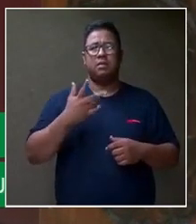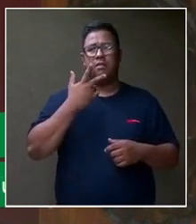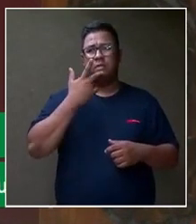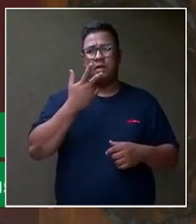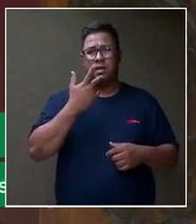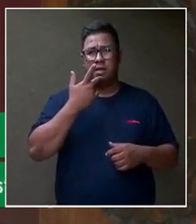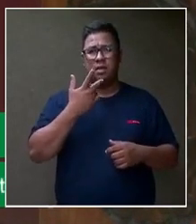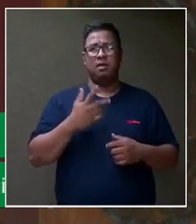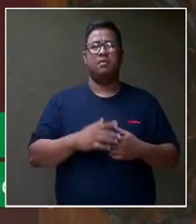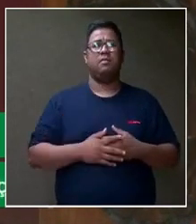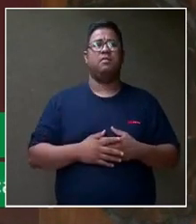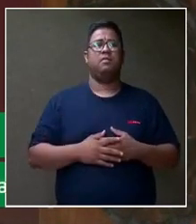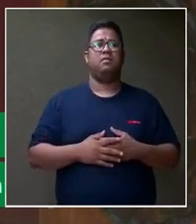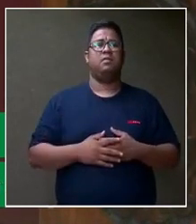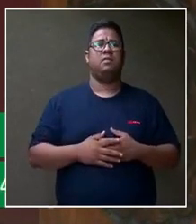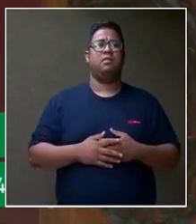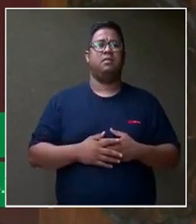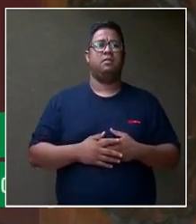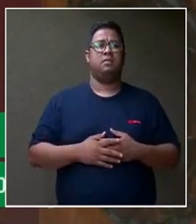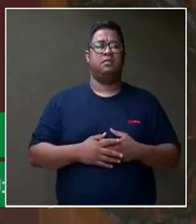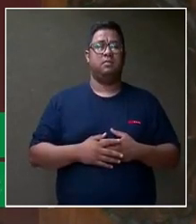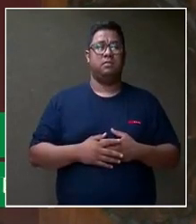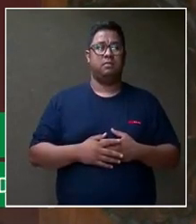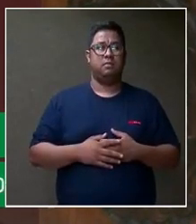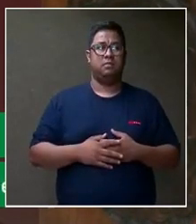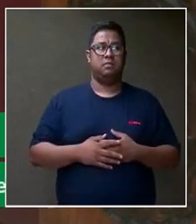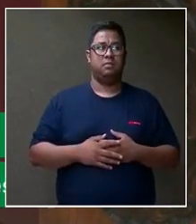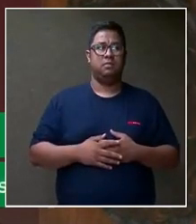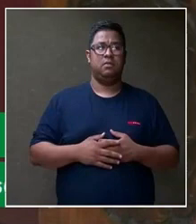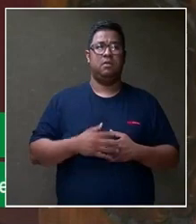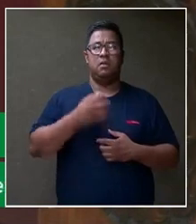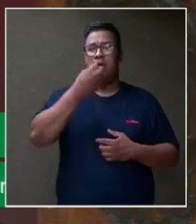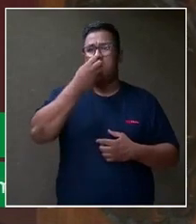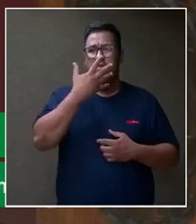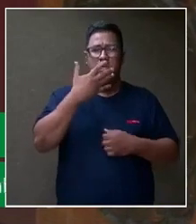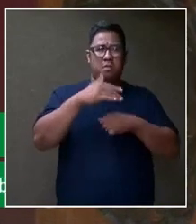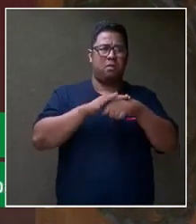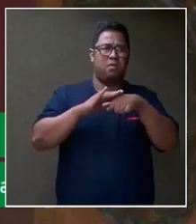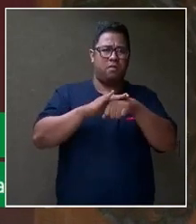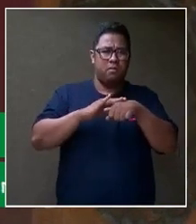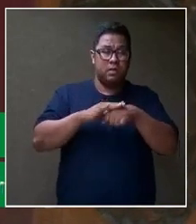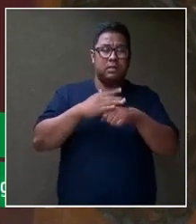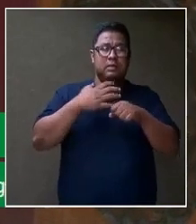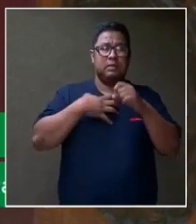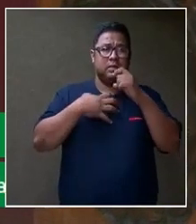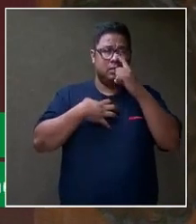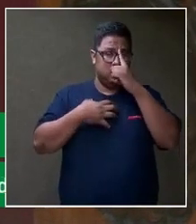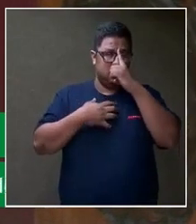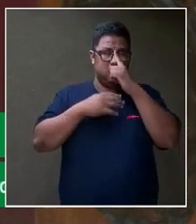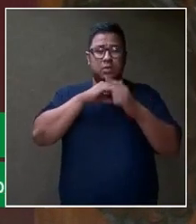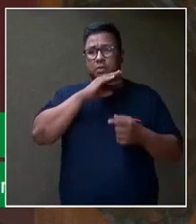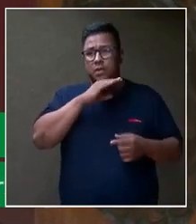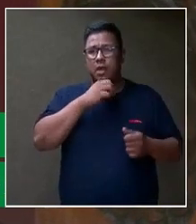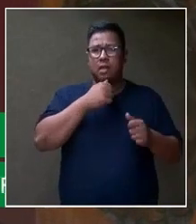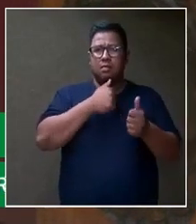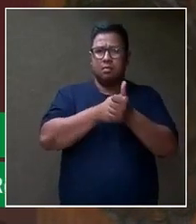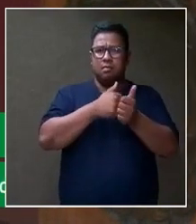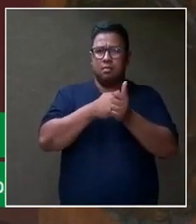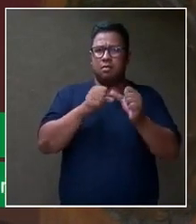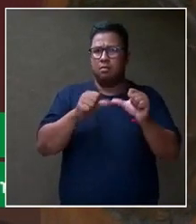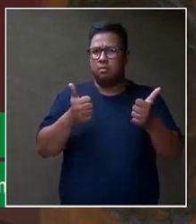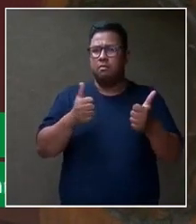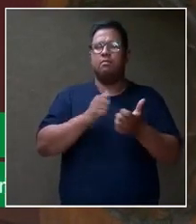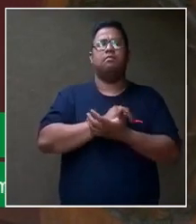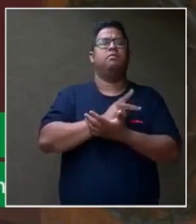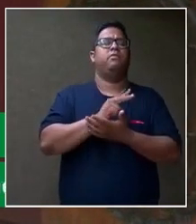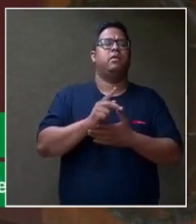do relacionamento deles, não era uma conversa... que fluía legal, e isso incomodava ela também. Ela tentou separar dele outras várias vezes?